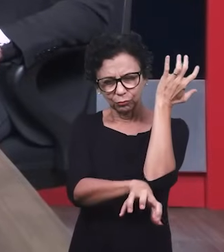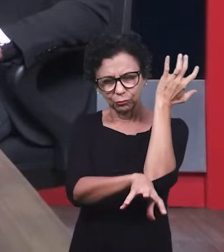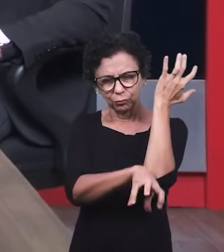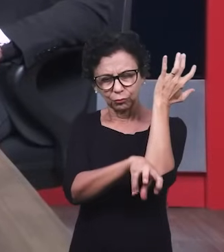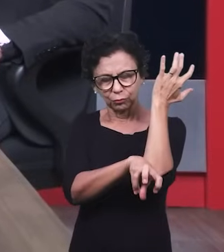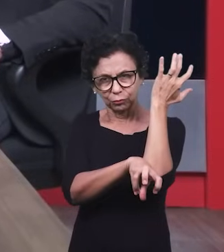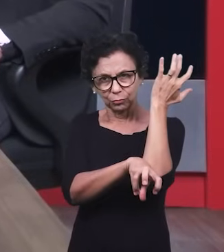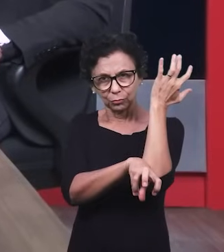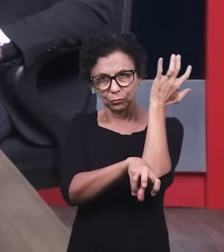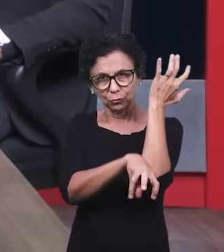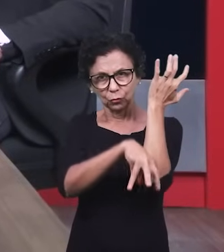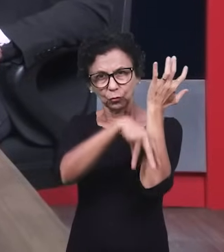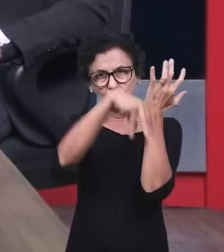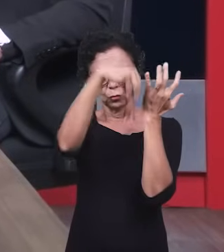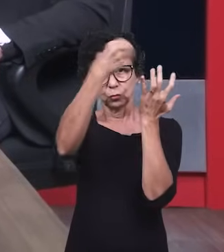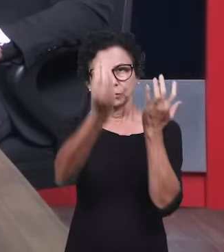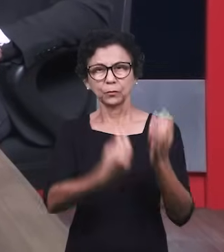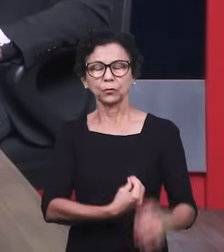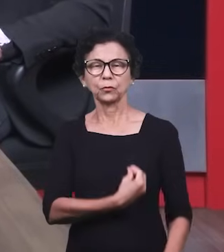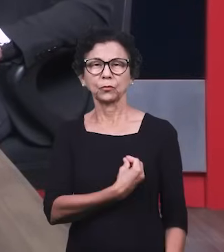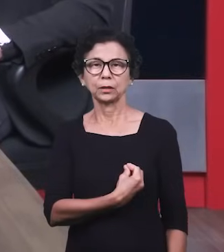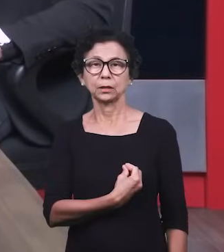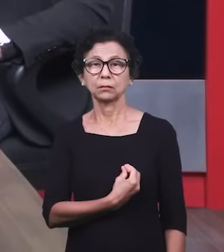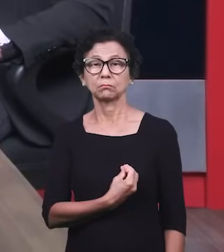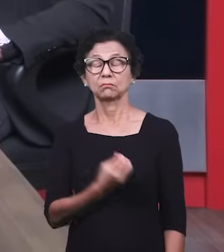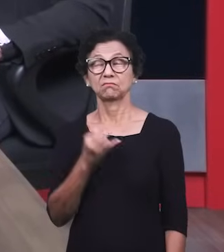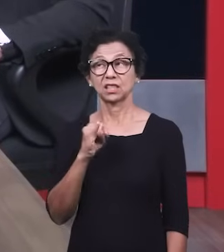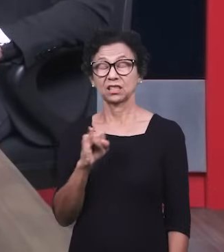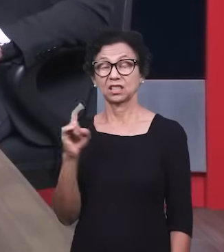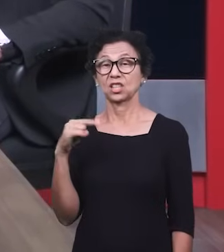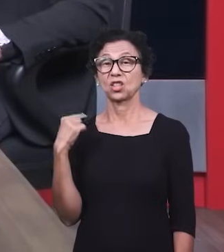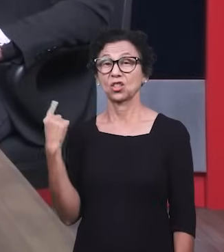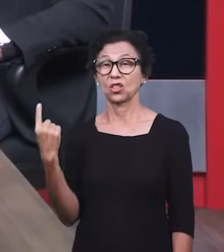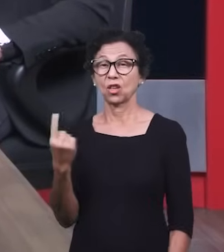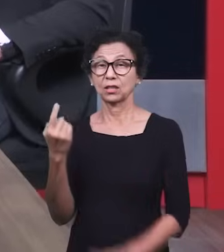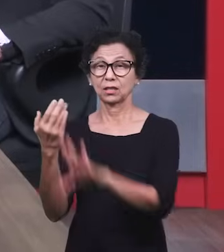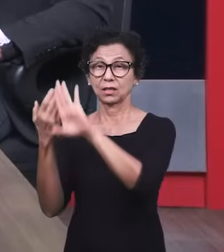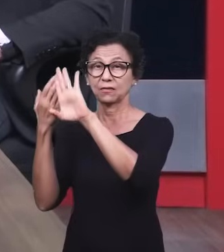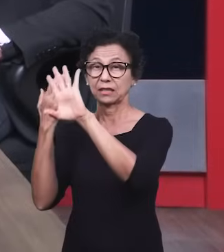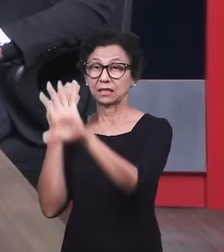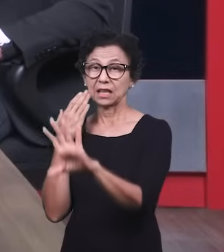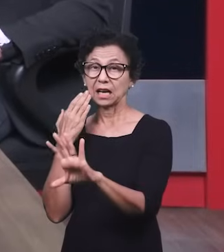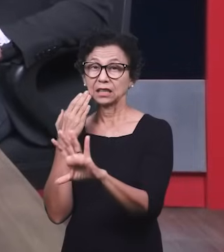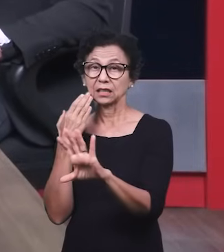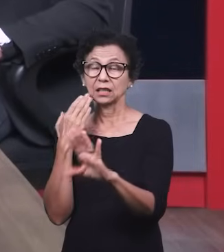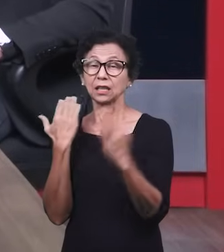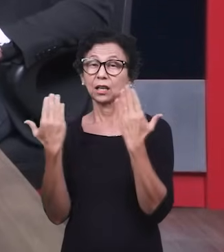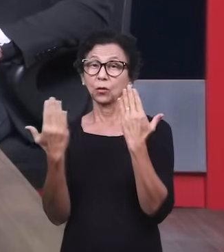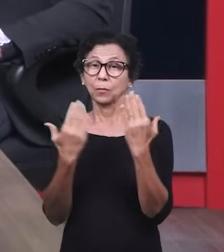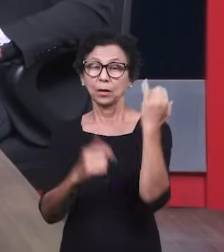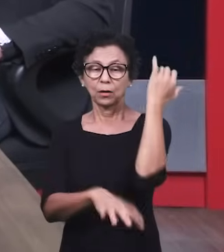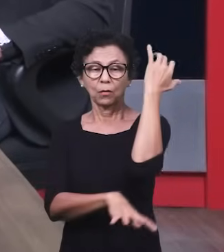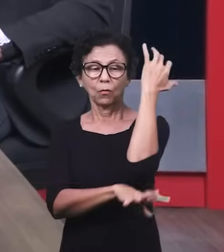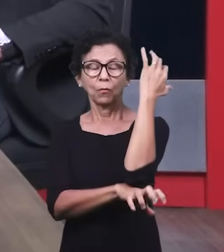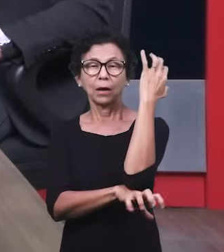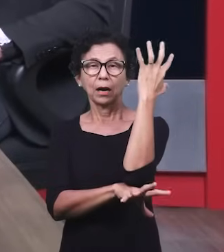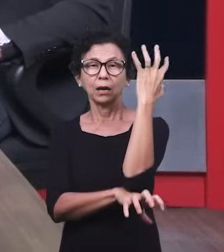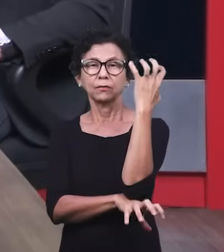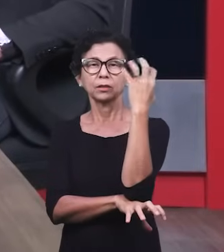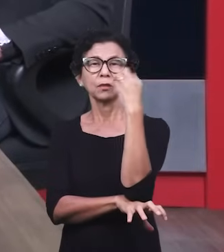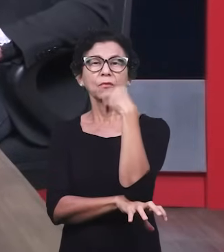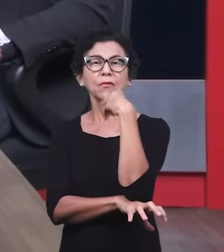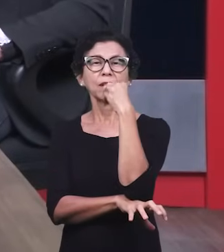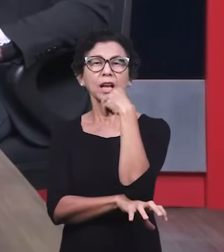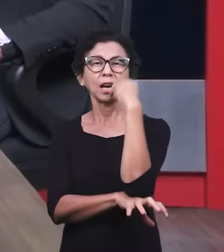tiver firmada fora do senhor nós vamos ser uma árvore que vai ser arrancada com vento é isso isso mesmo mas se nós